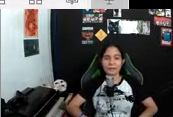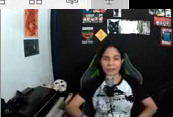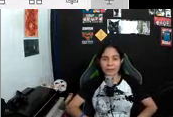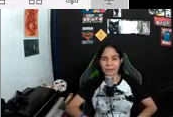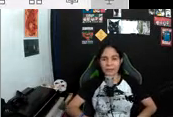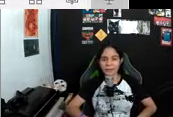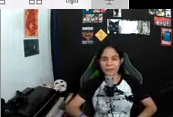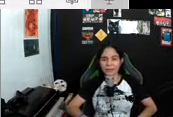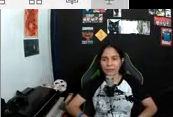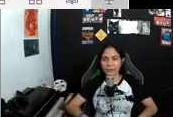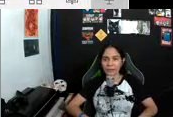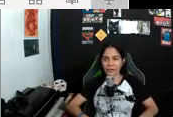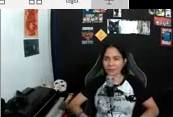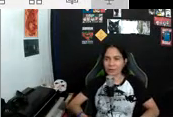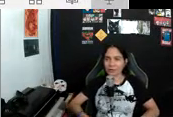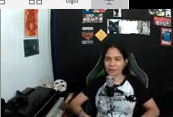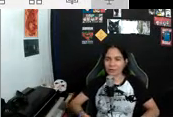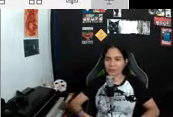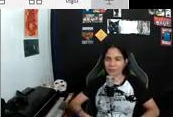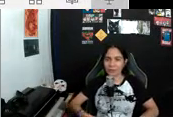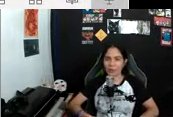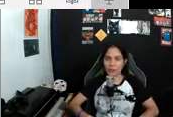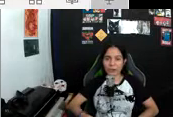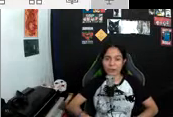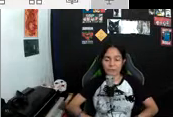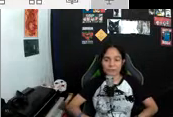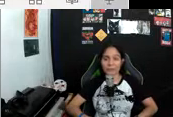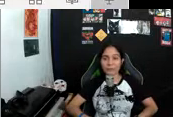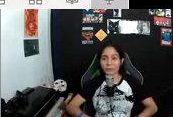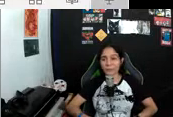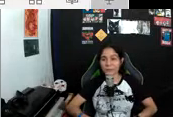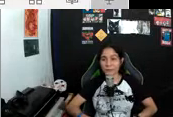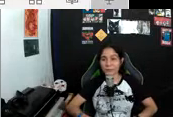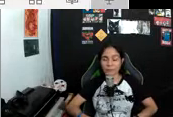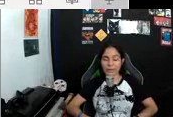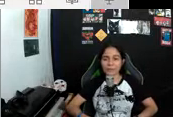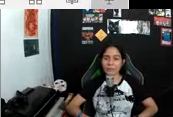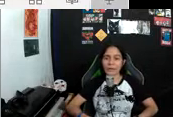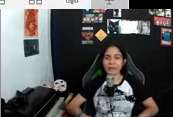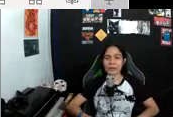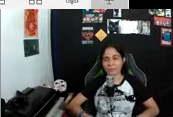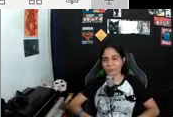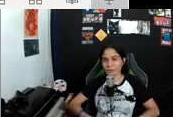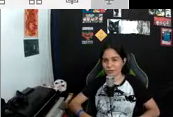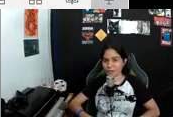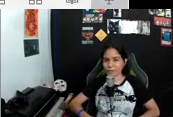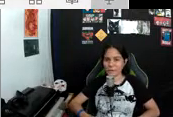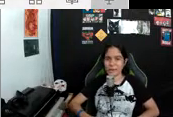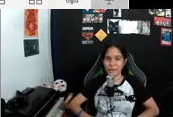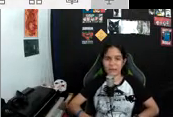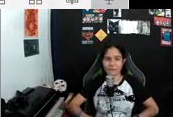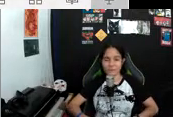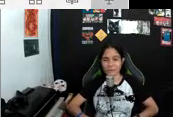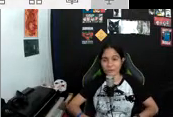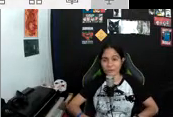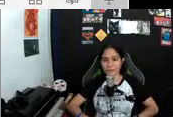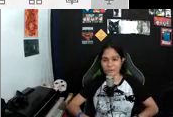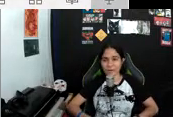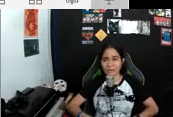do que seria uma infração dentro da atuação de vocês, para que vocês não cometam desde infrações leves